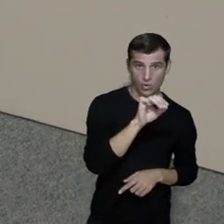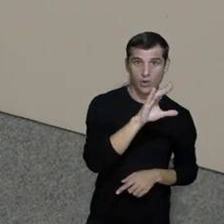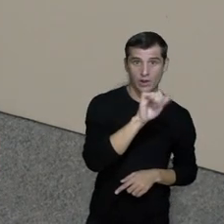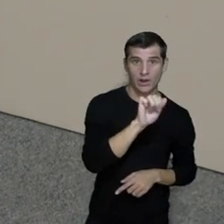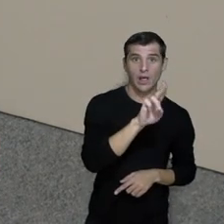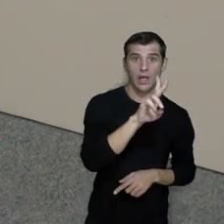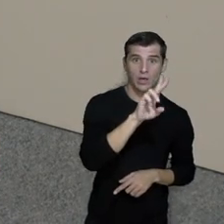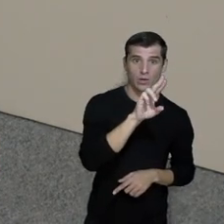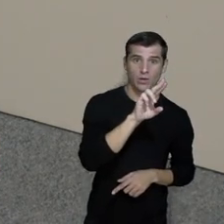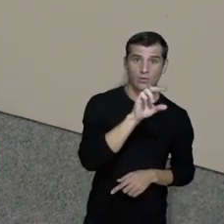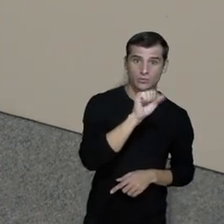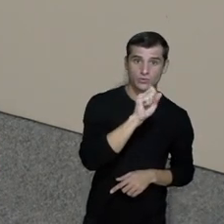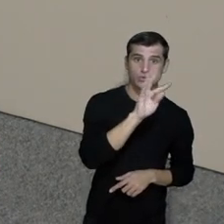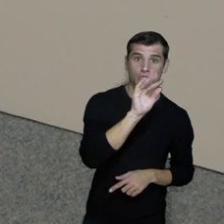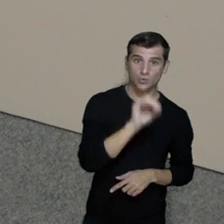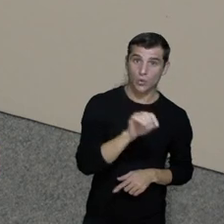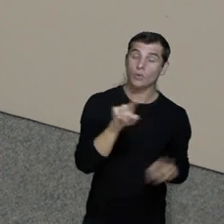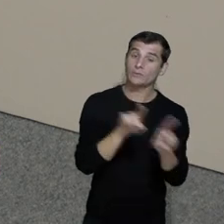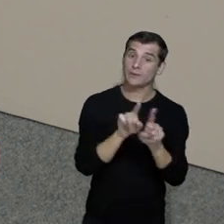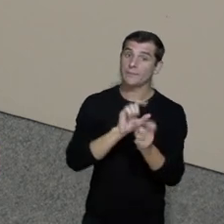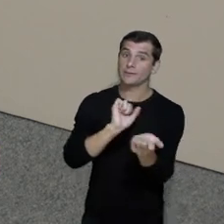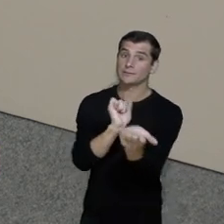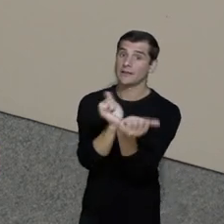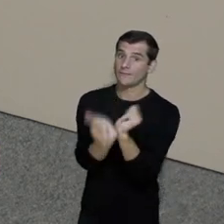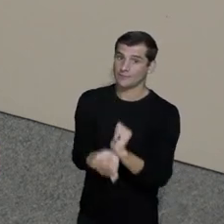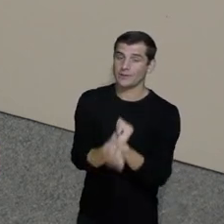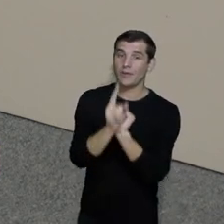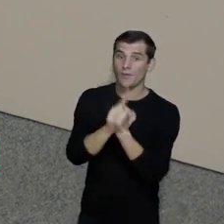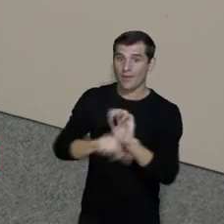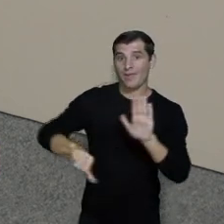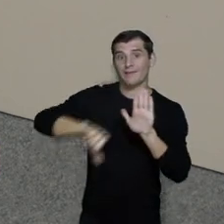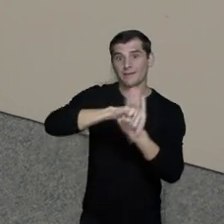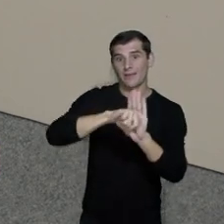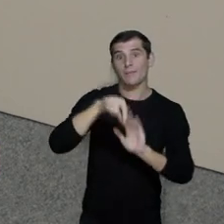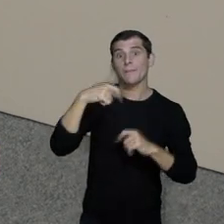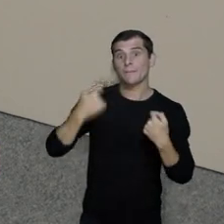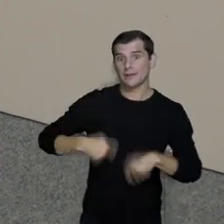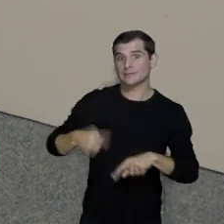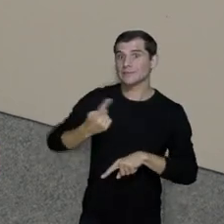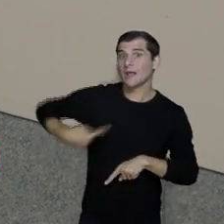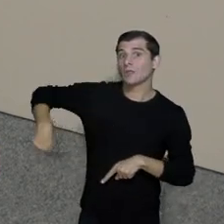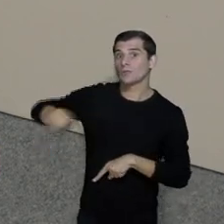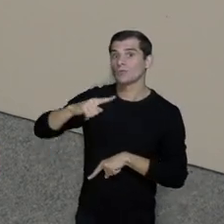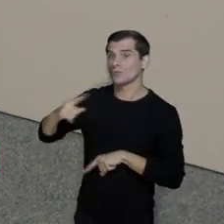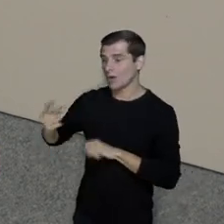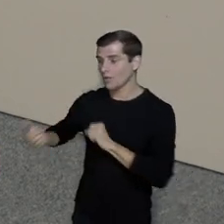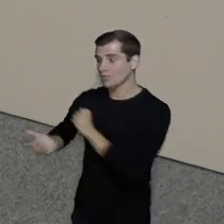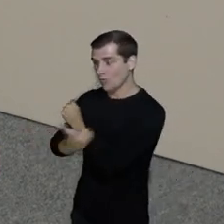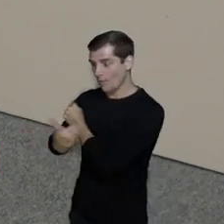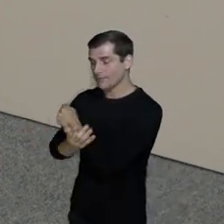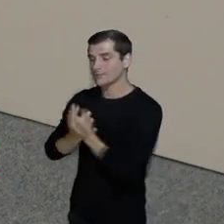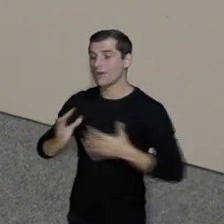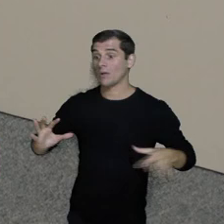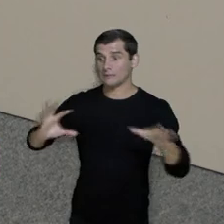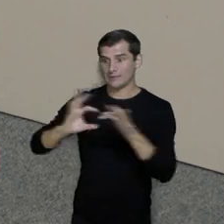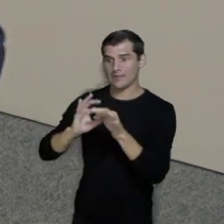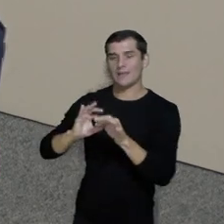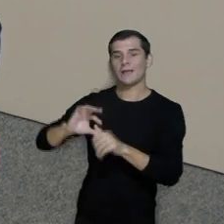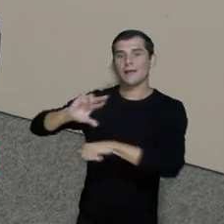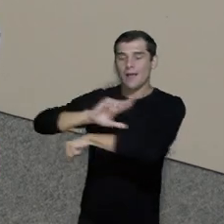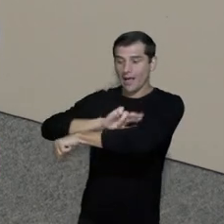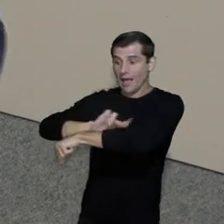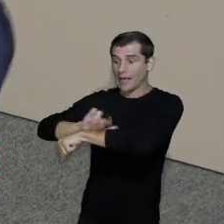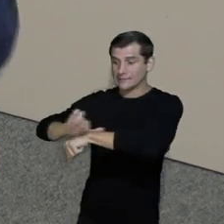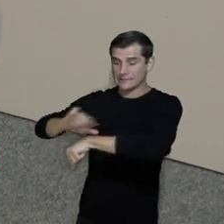precisa de alguma forma lincar a corrupção com a questão racial como foi bem Dito pelo Dr